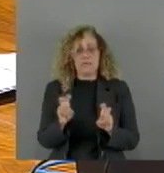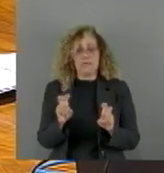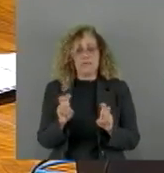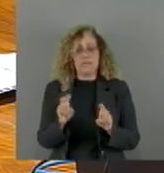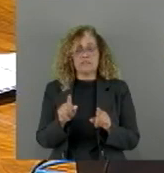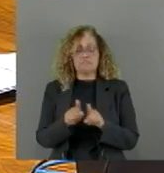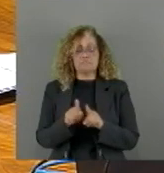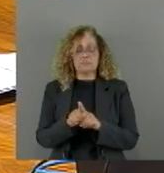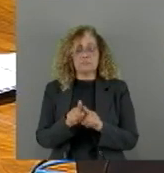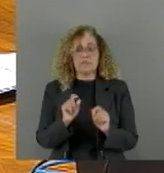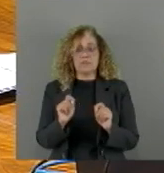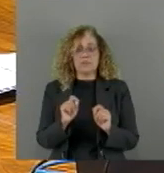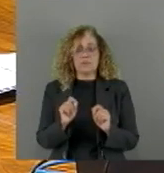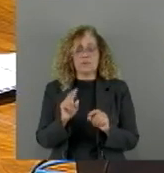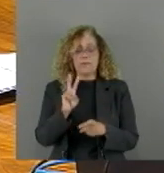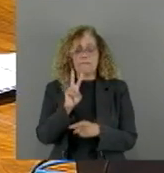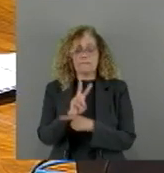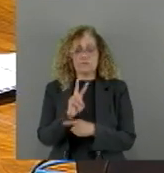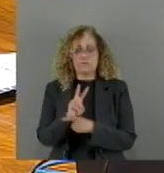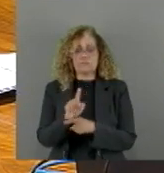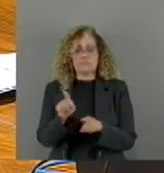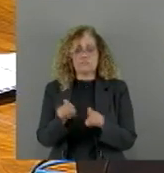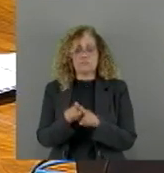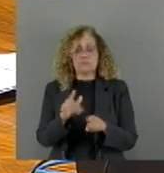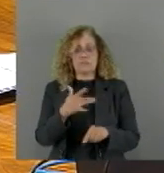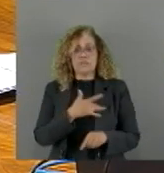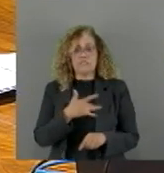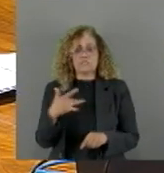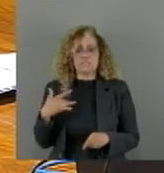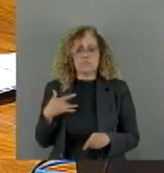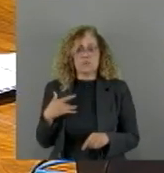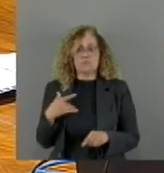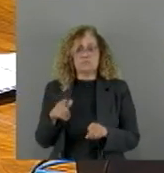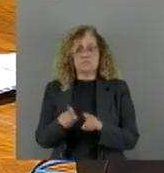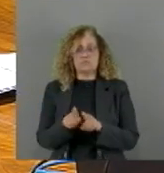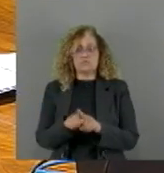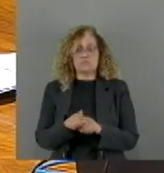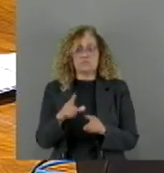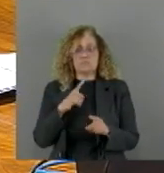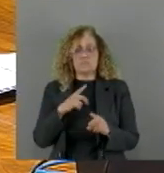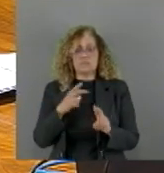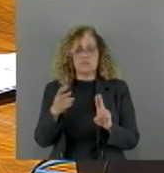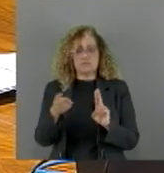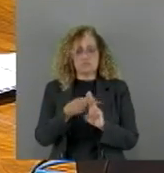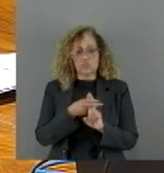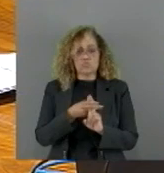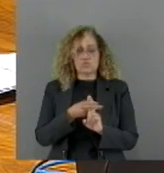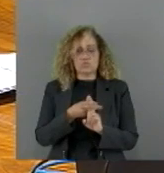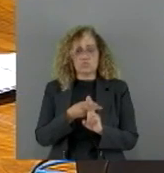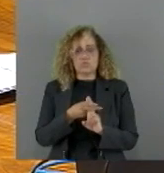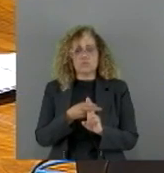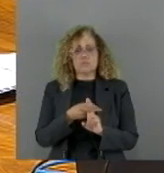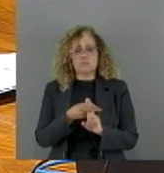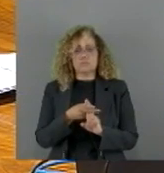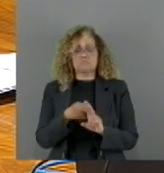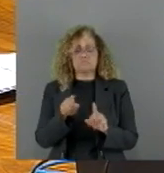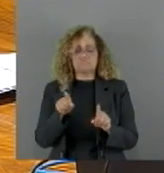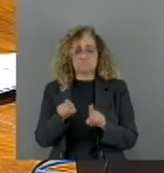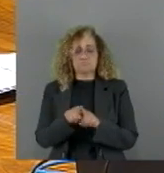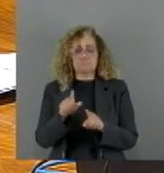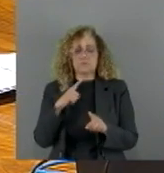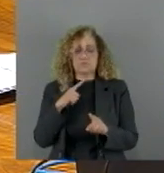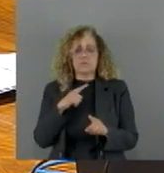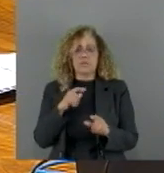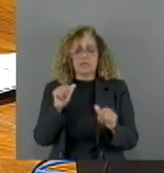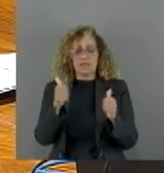digam respeito à proteção e defesa da saúde, atribuições do Sistema Único de Saúde SUS, tema afeto à proposição em